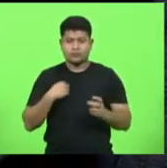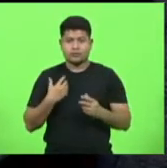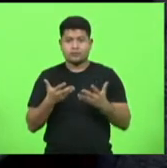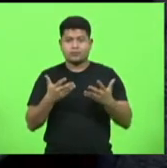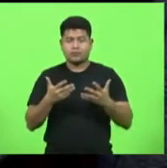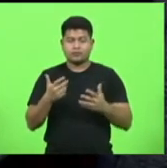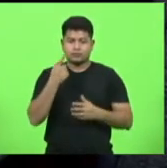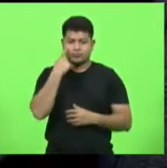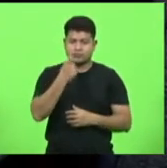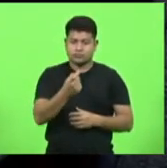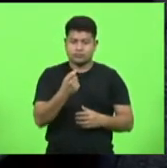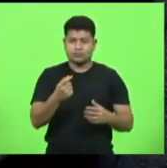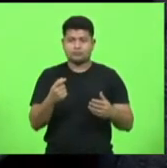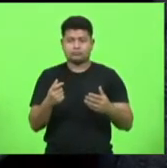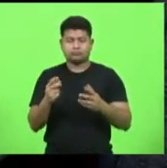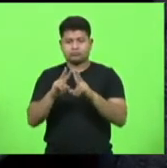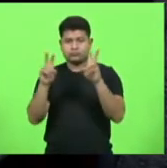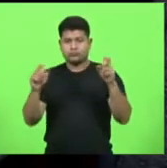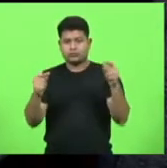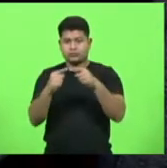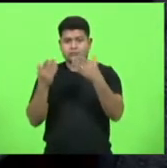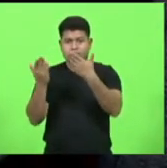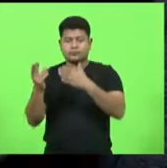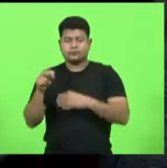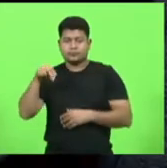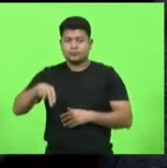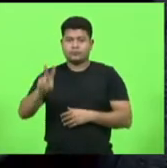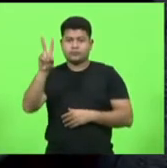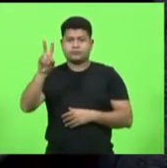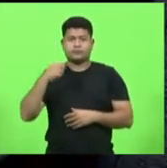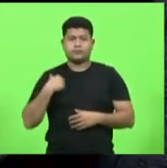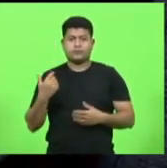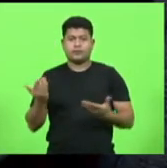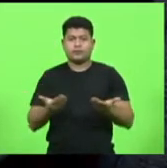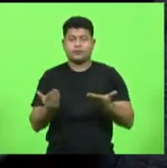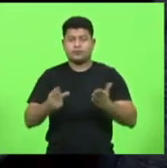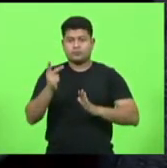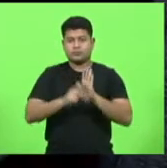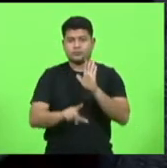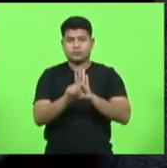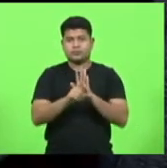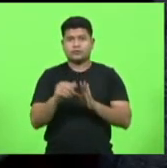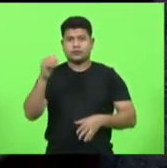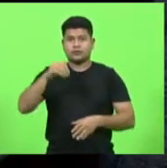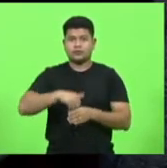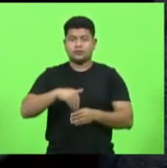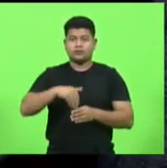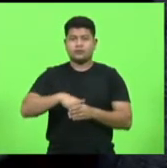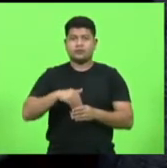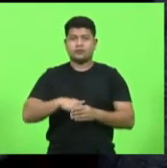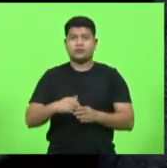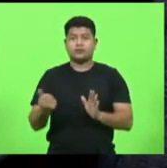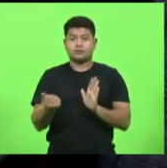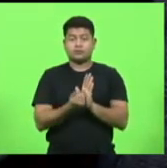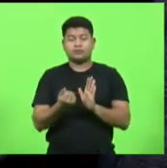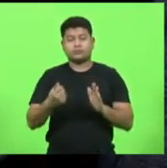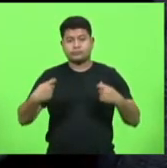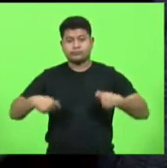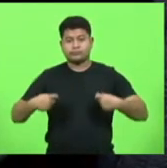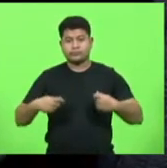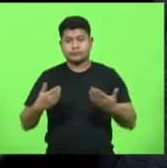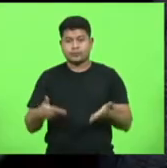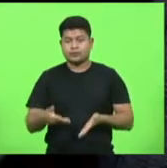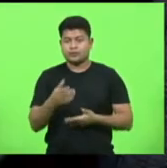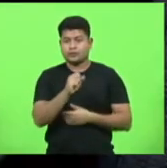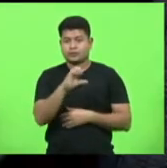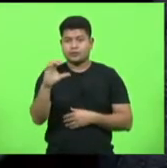com relação ao projeto de lei que está sendo votado, fazer um registro que Santa Catarina